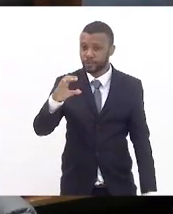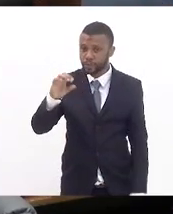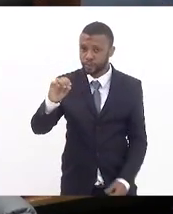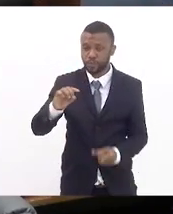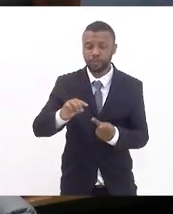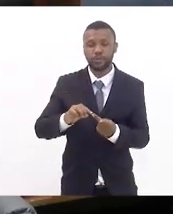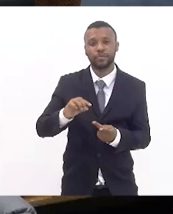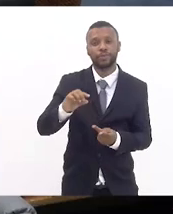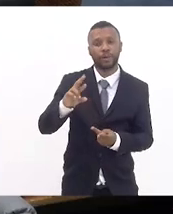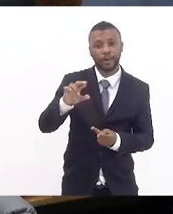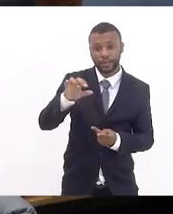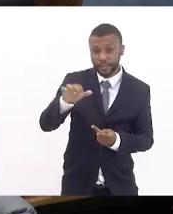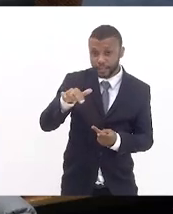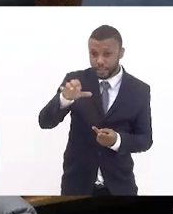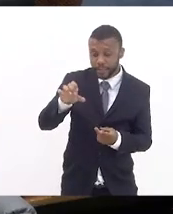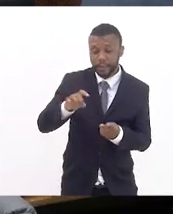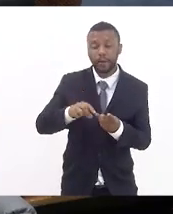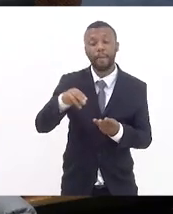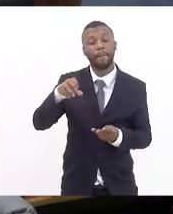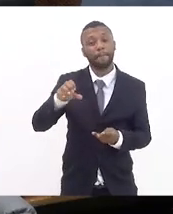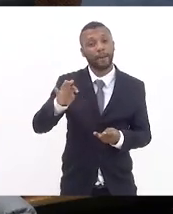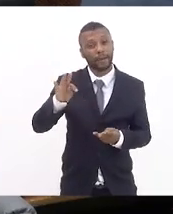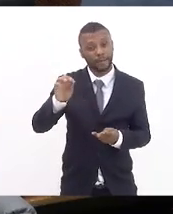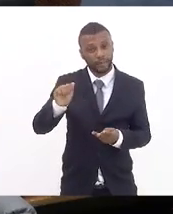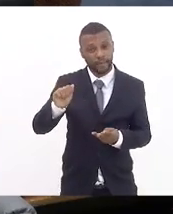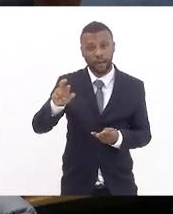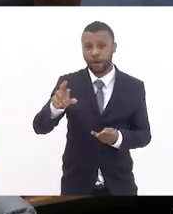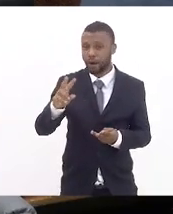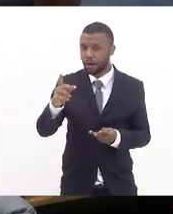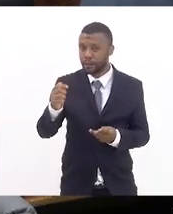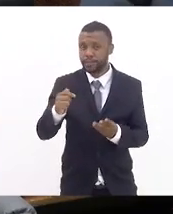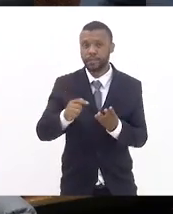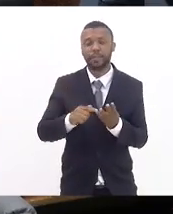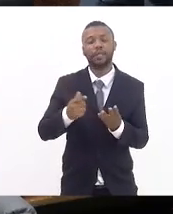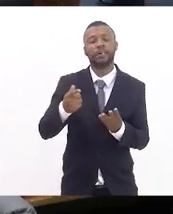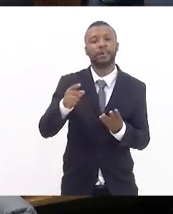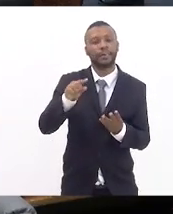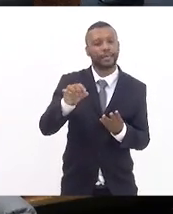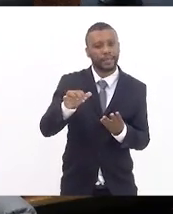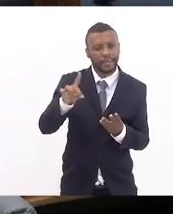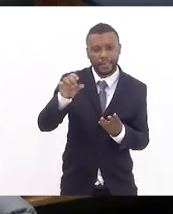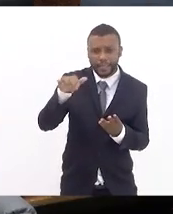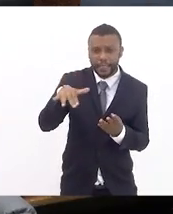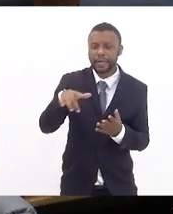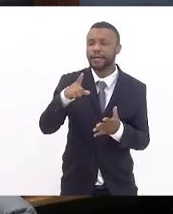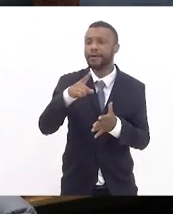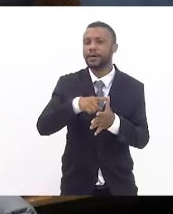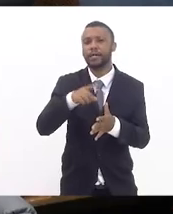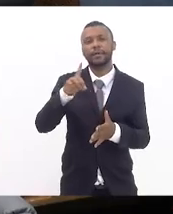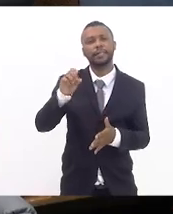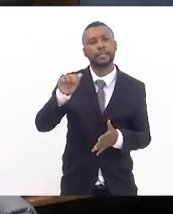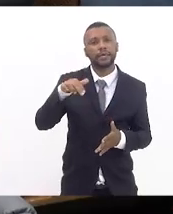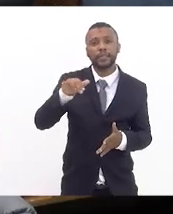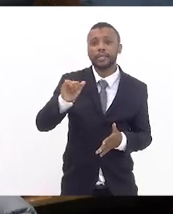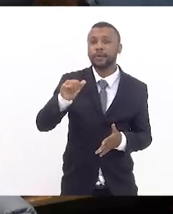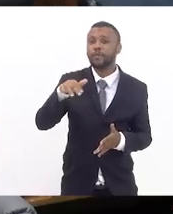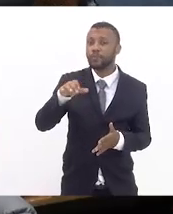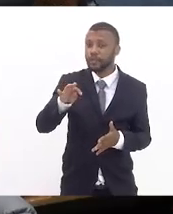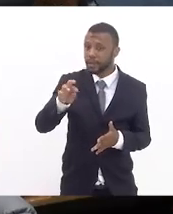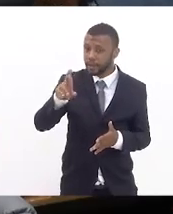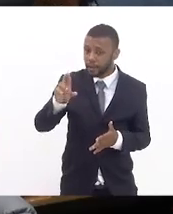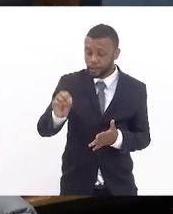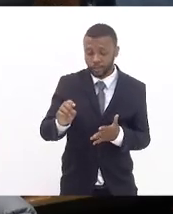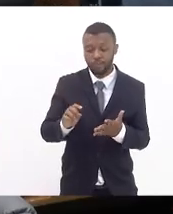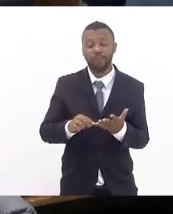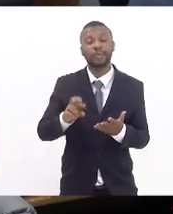Rocha, Mônica Francisco, Rosane Félix, Tia Ju, Zeidan, Dani Monteiro e Renata Souza, que